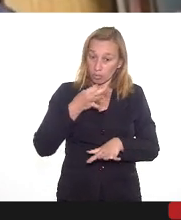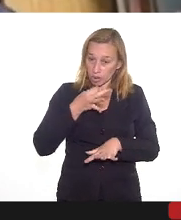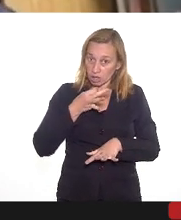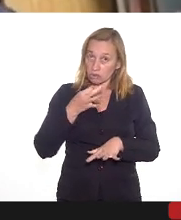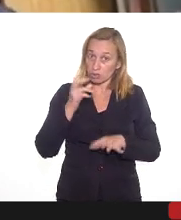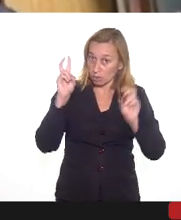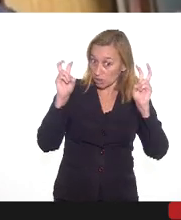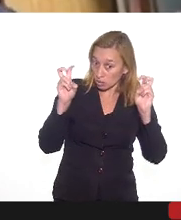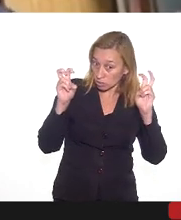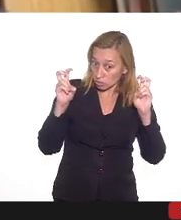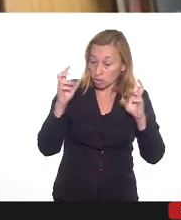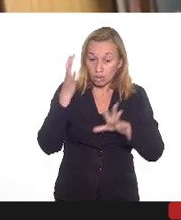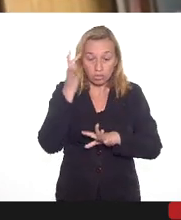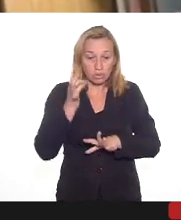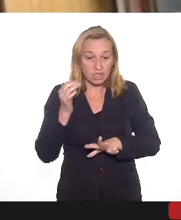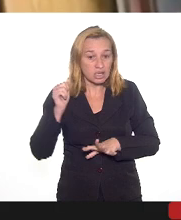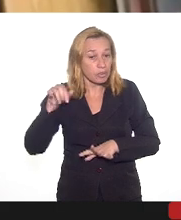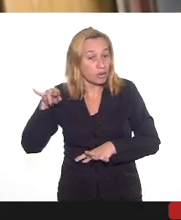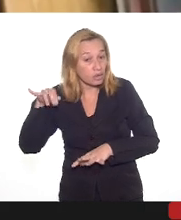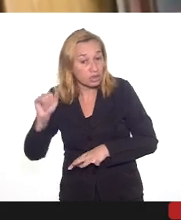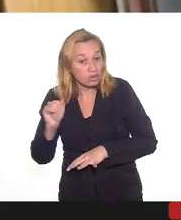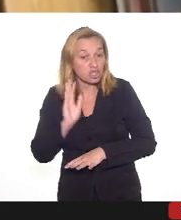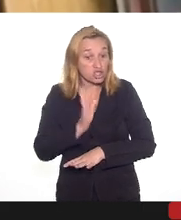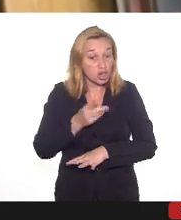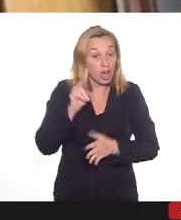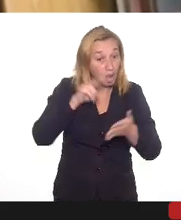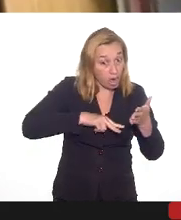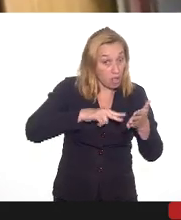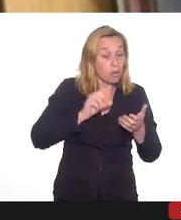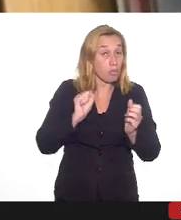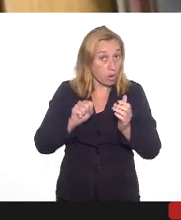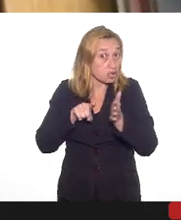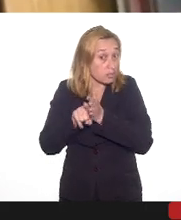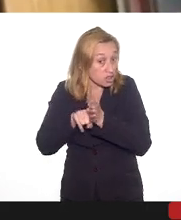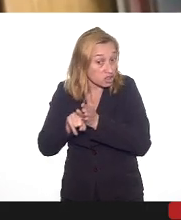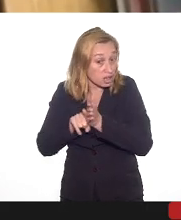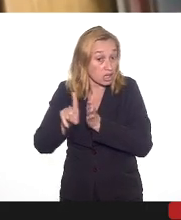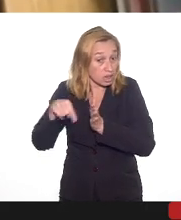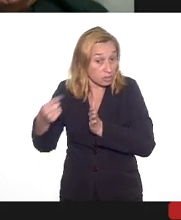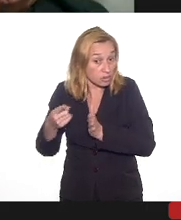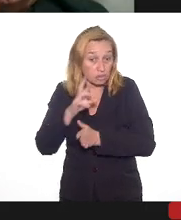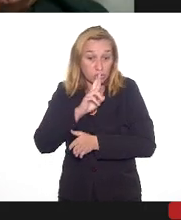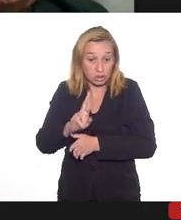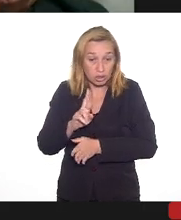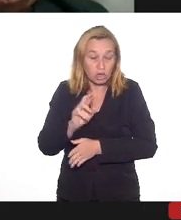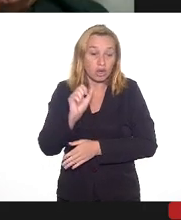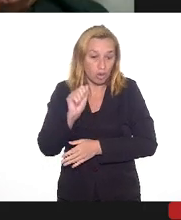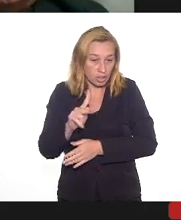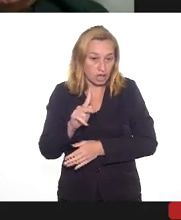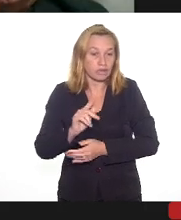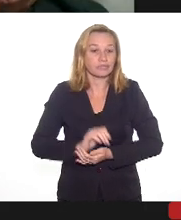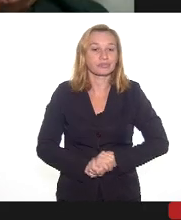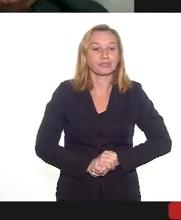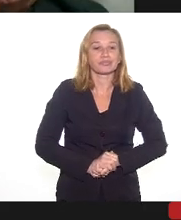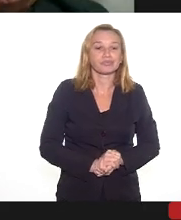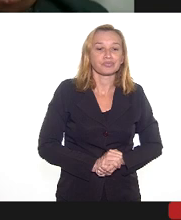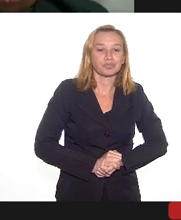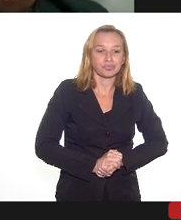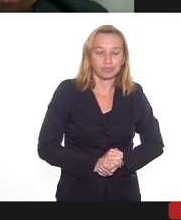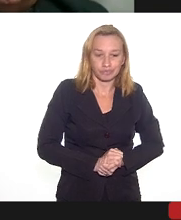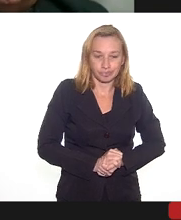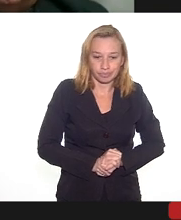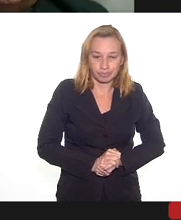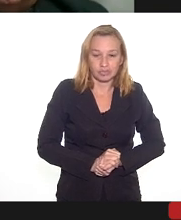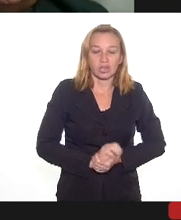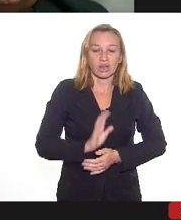assunto, mas eu não sei se a Procuradoria já deu parecer nisso. Eu posso pesquisar aqui e responder na sequência. Então, o senhor responde na sequência. Tá bom? Tá bom. Tá, eu vou passar a